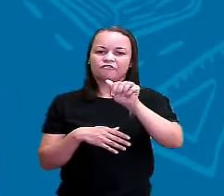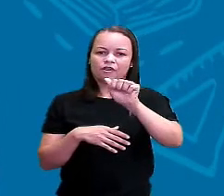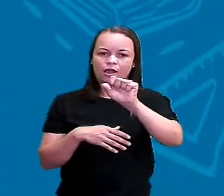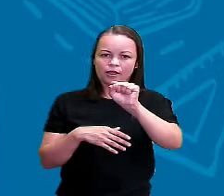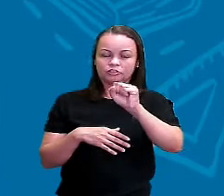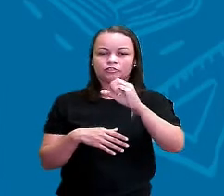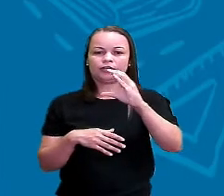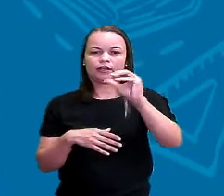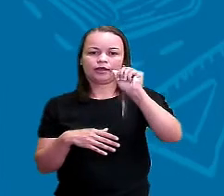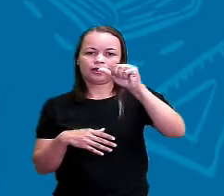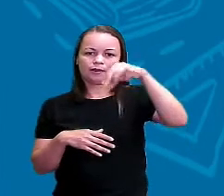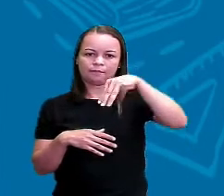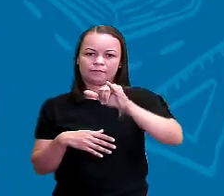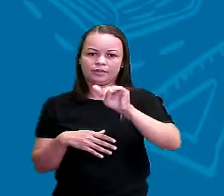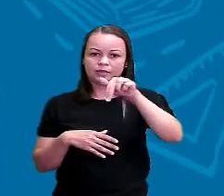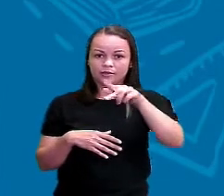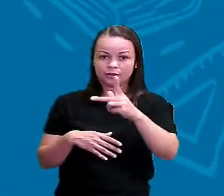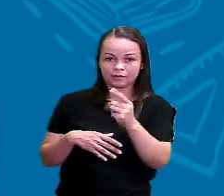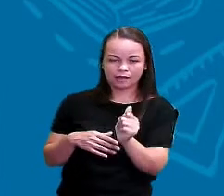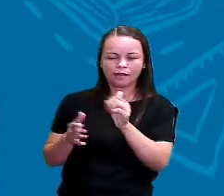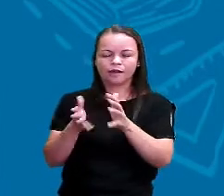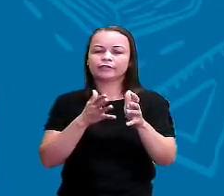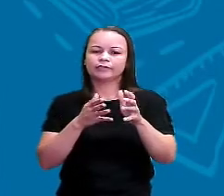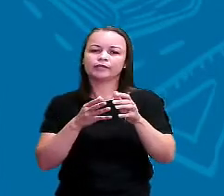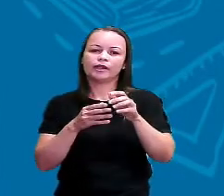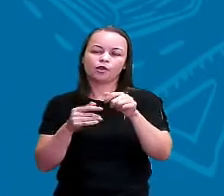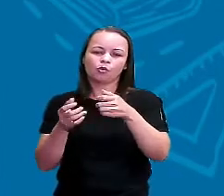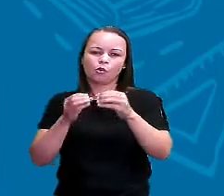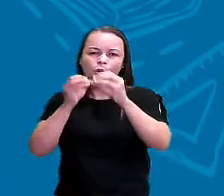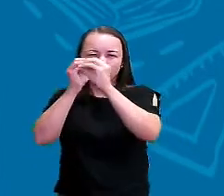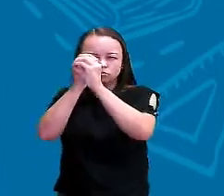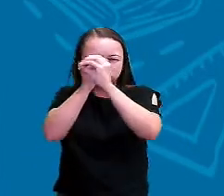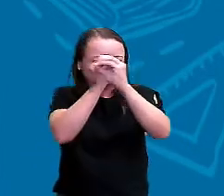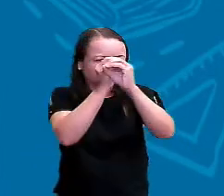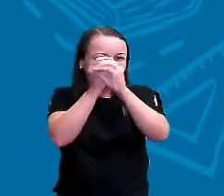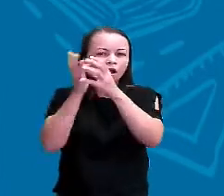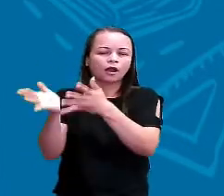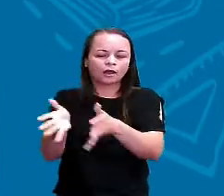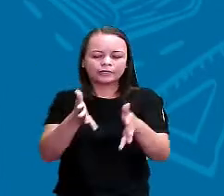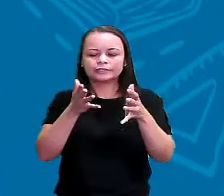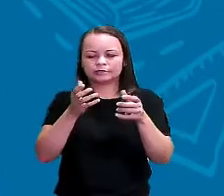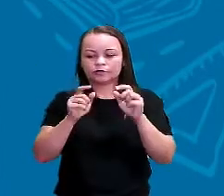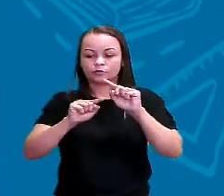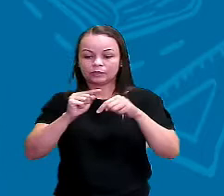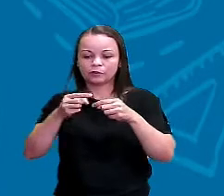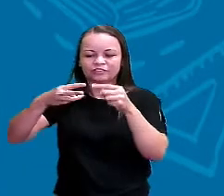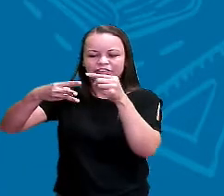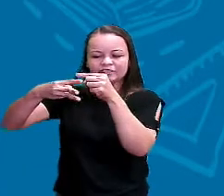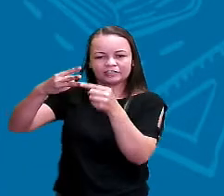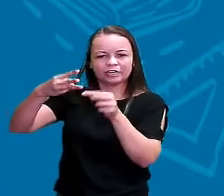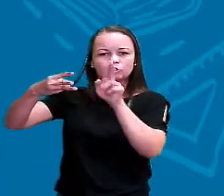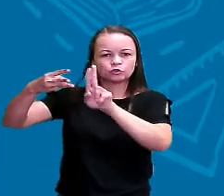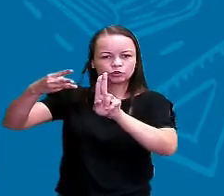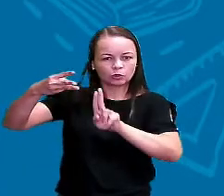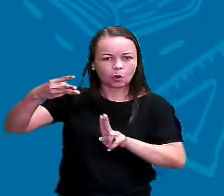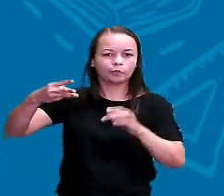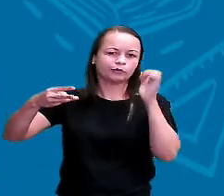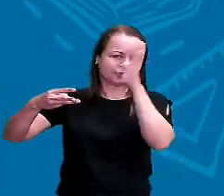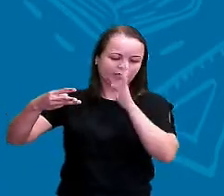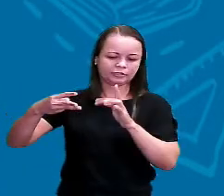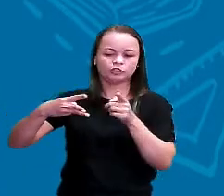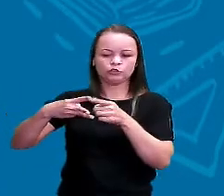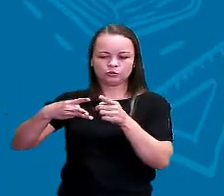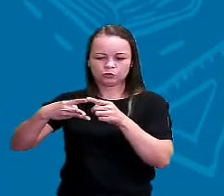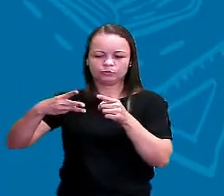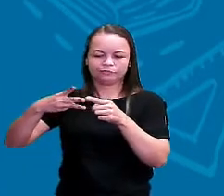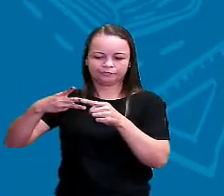eles avistaram Monte Pascoal, que depois foi denominado Ilha de Vera Cruz, e por último, Terra de Vera Cruz, depois de muito tempo é que